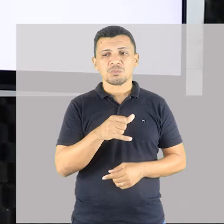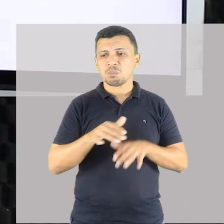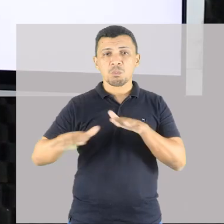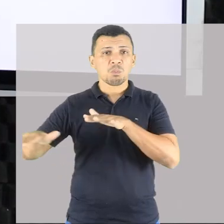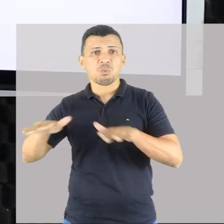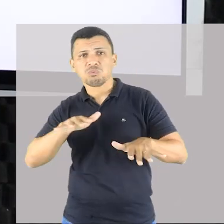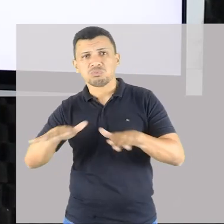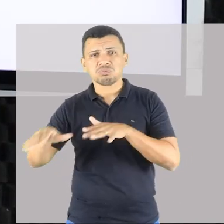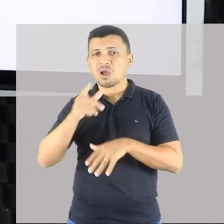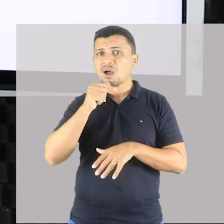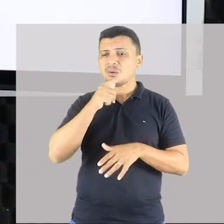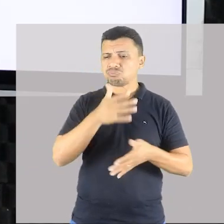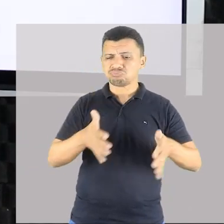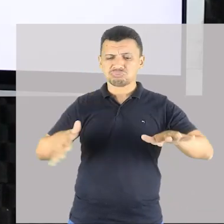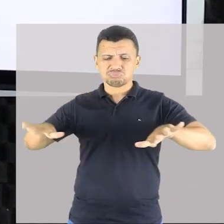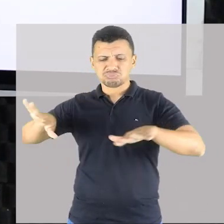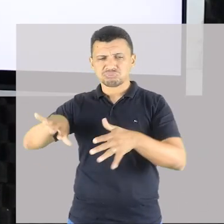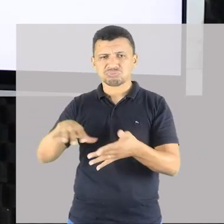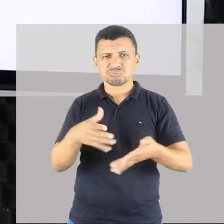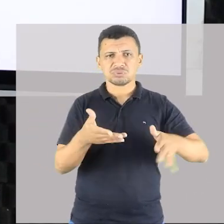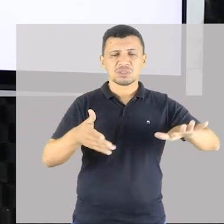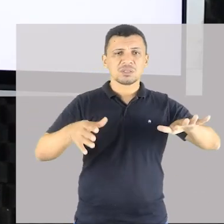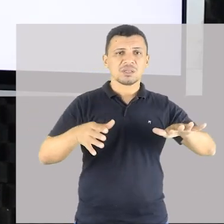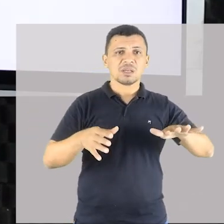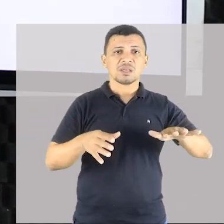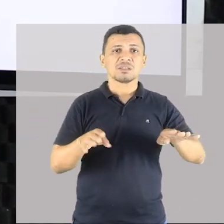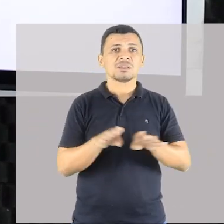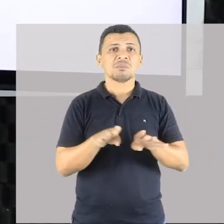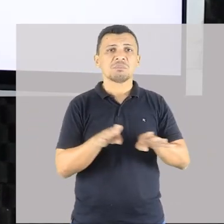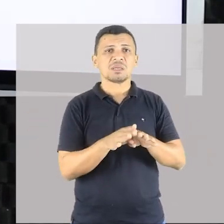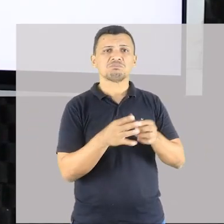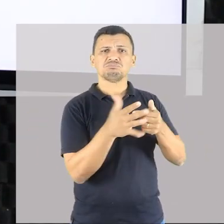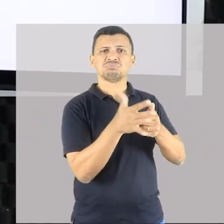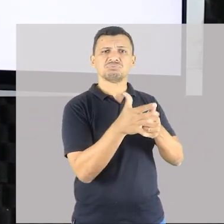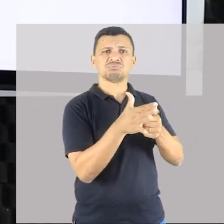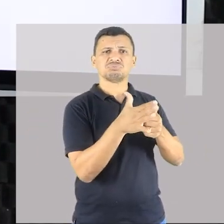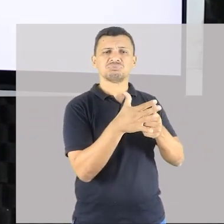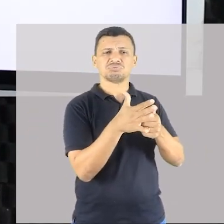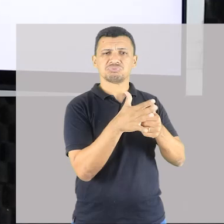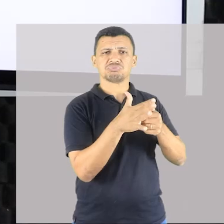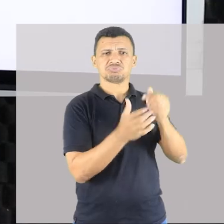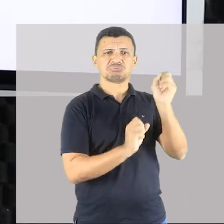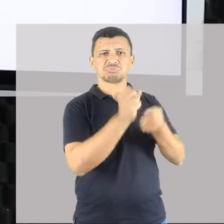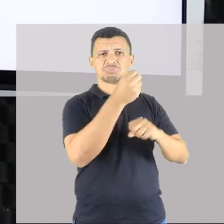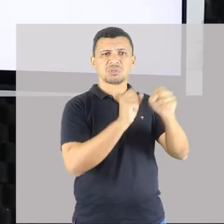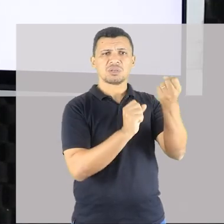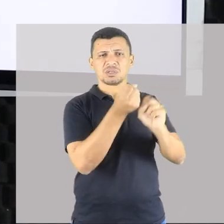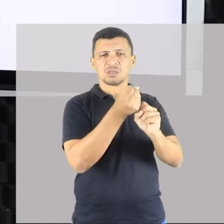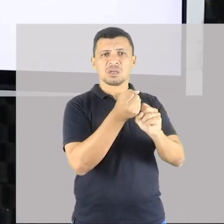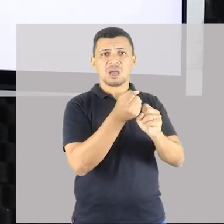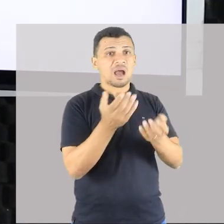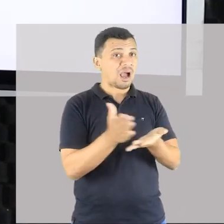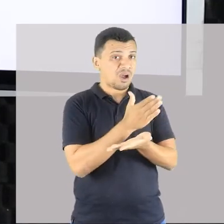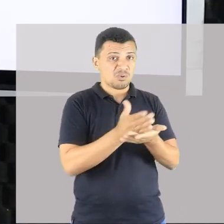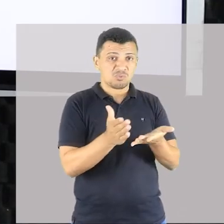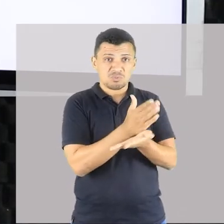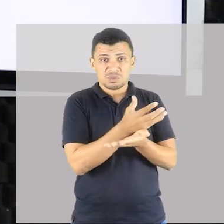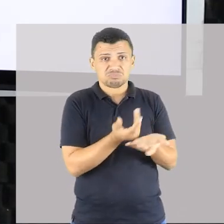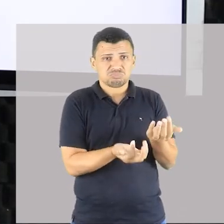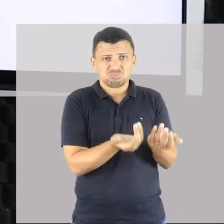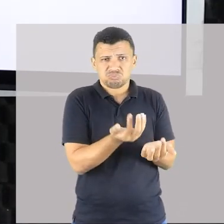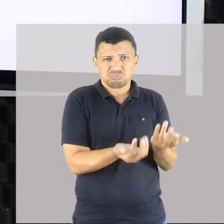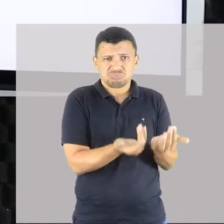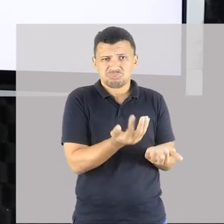movimento das marés, a termoelétrica. Uma termoelétrica, ela bota alguma coisa para queimar e